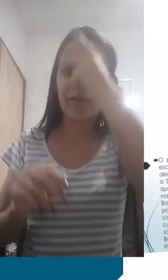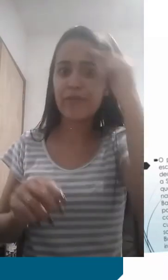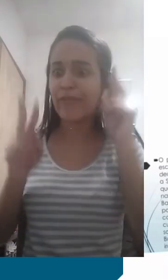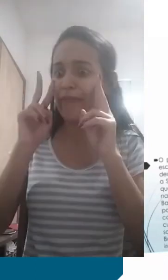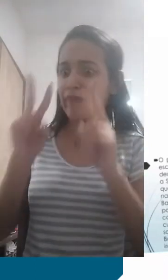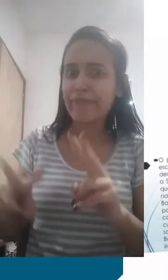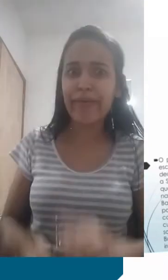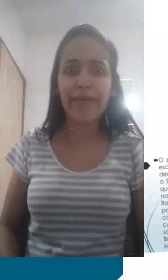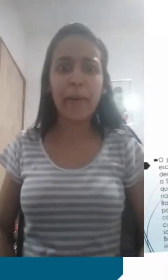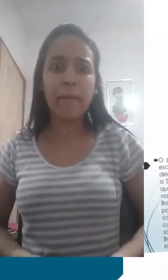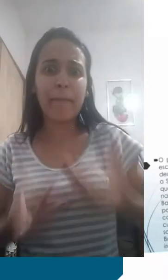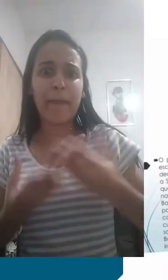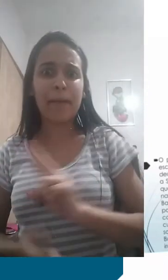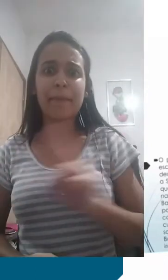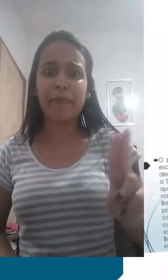isso não gerou.